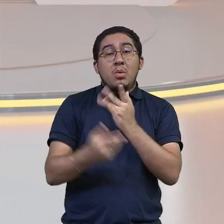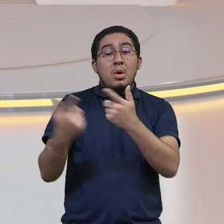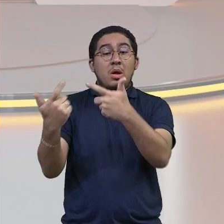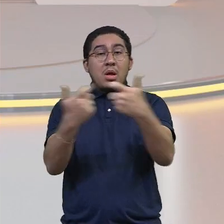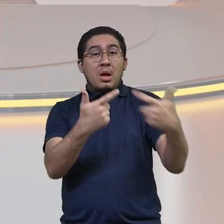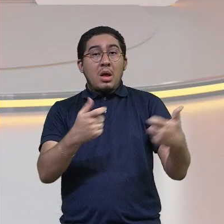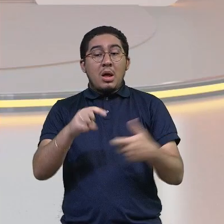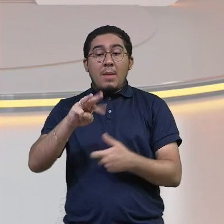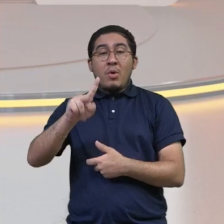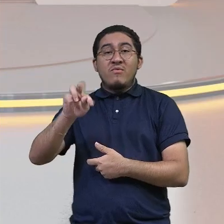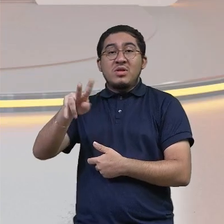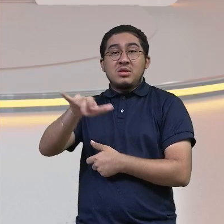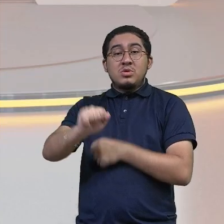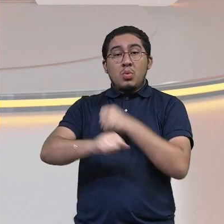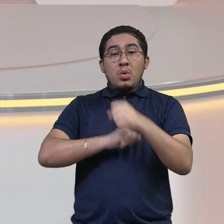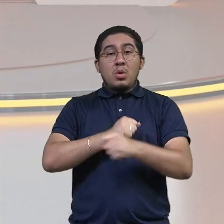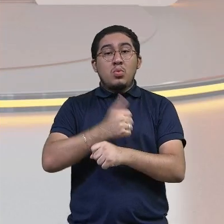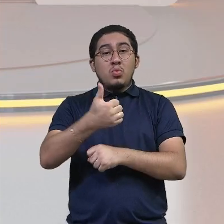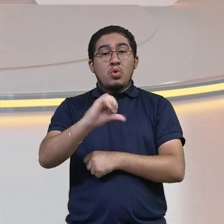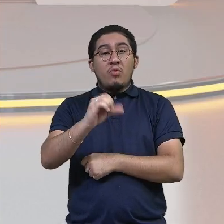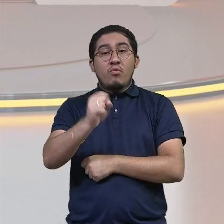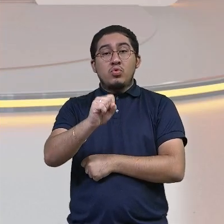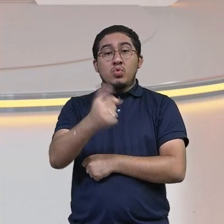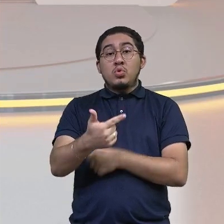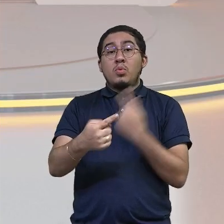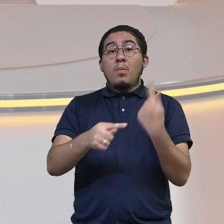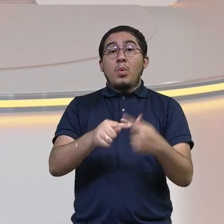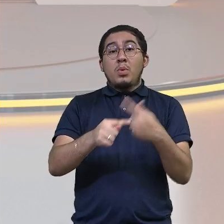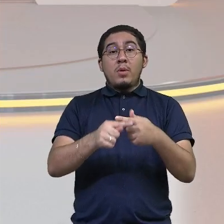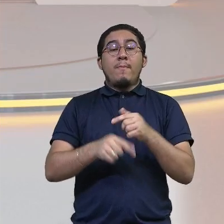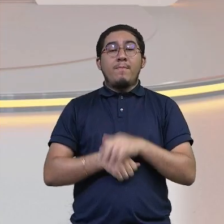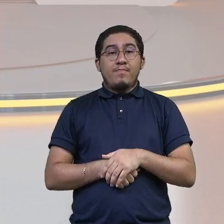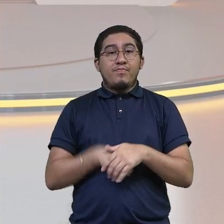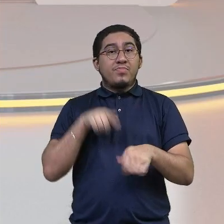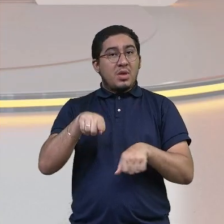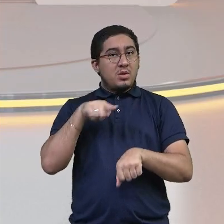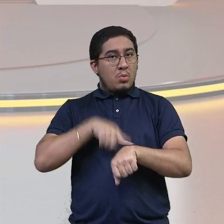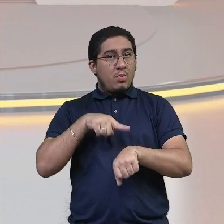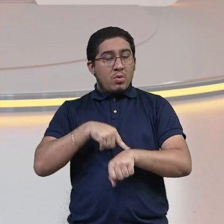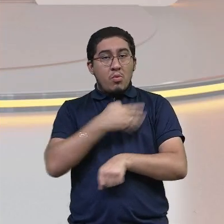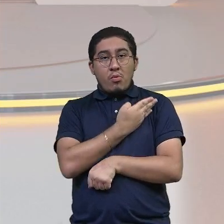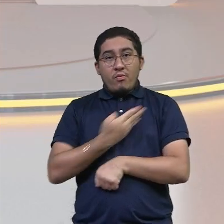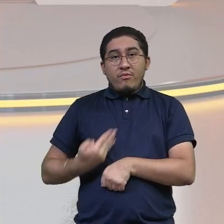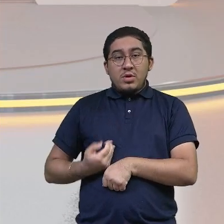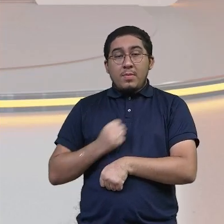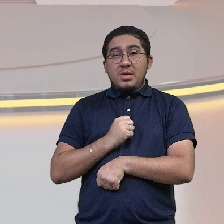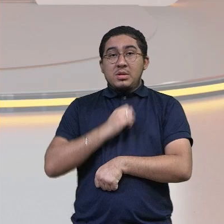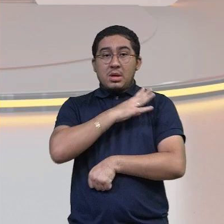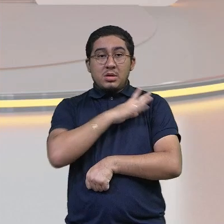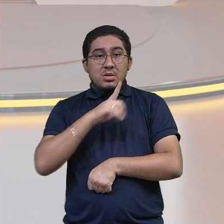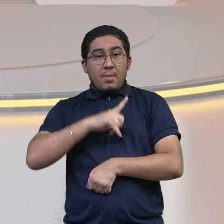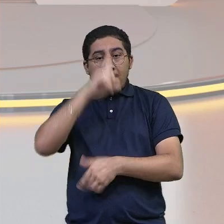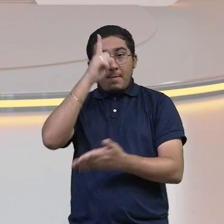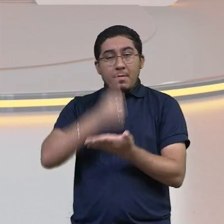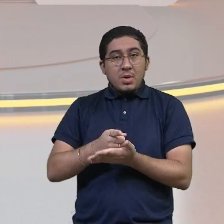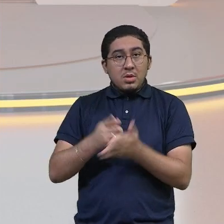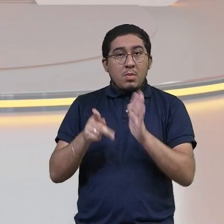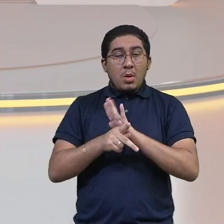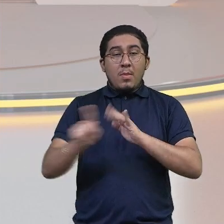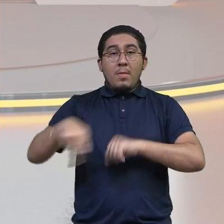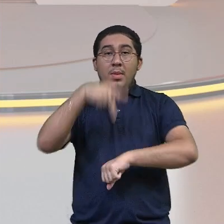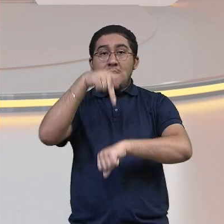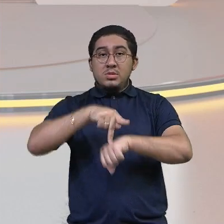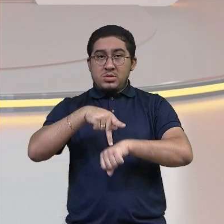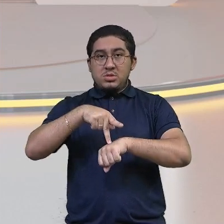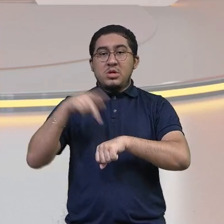Malvinas, em 1982. Por quê? Nesse momento, o governo militar que estava ali no comando da Argentina